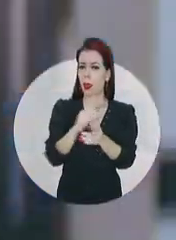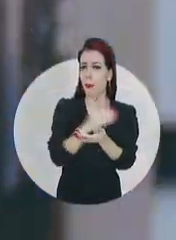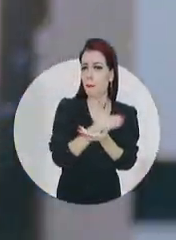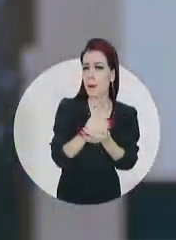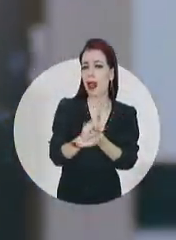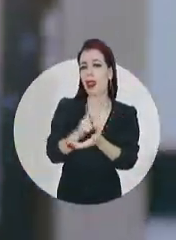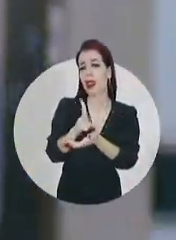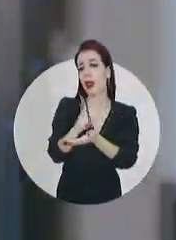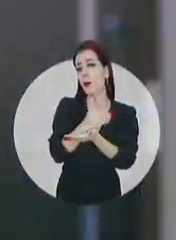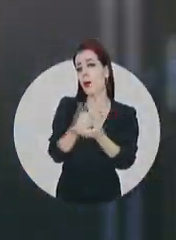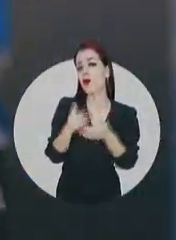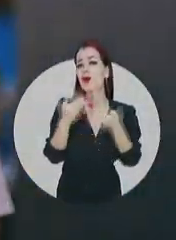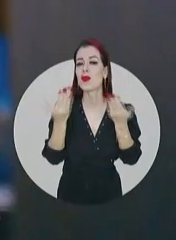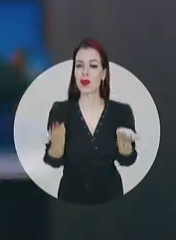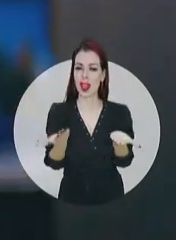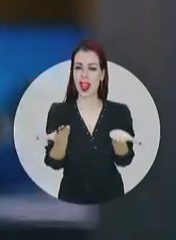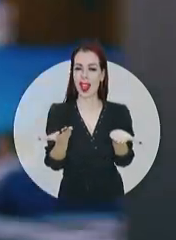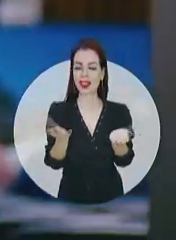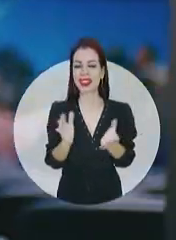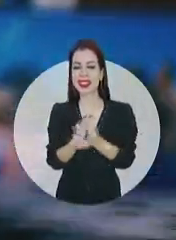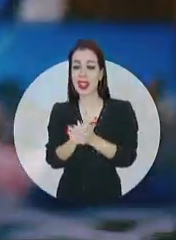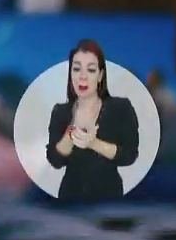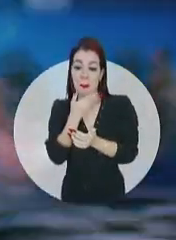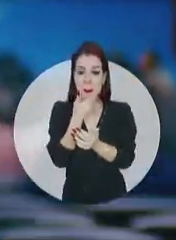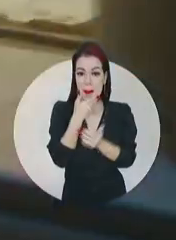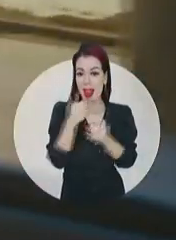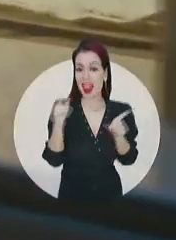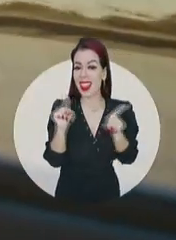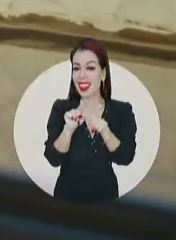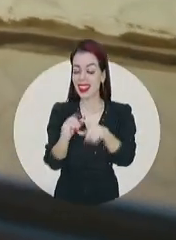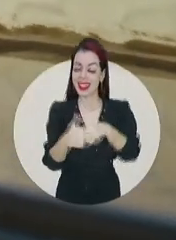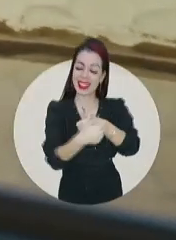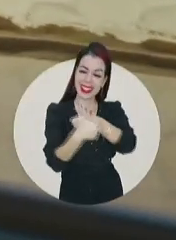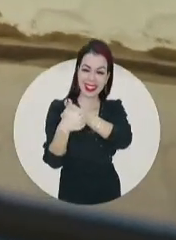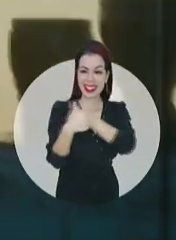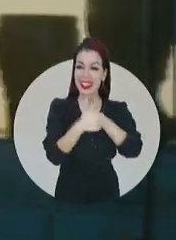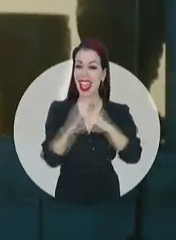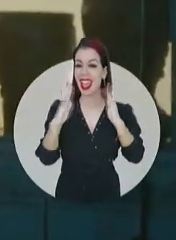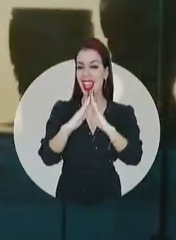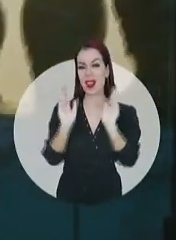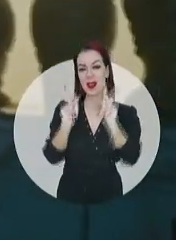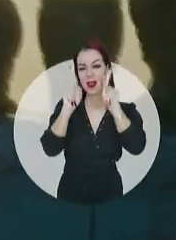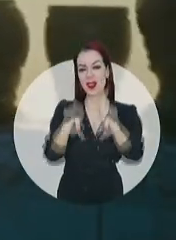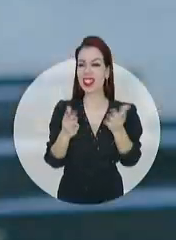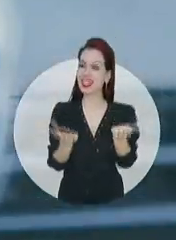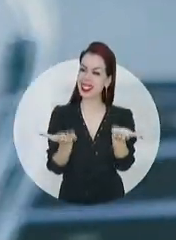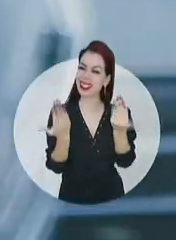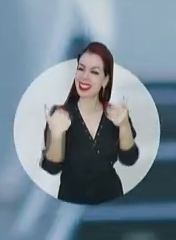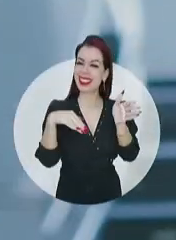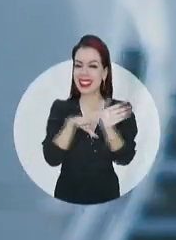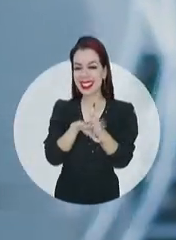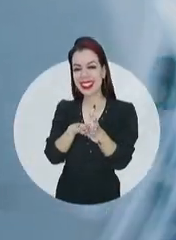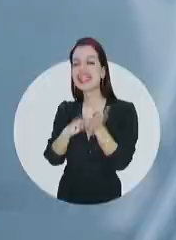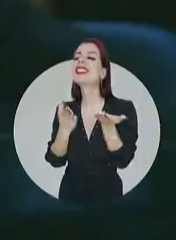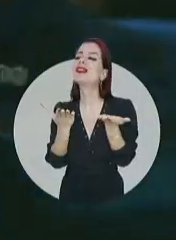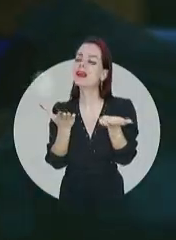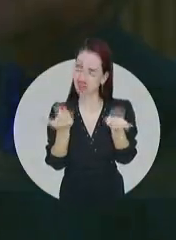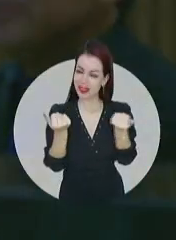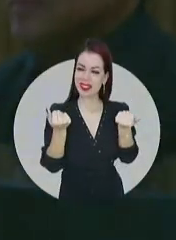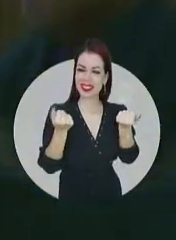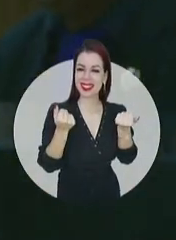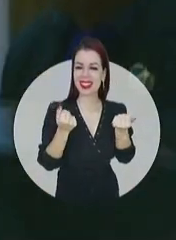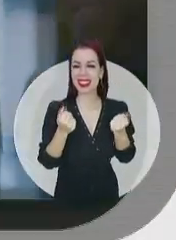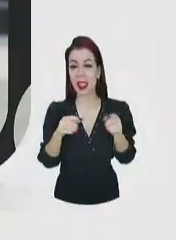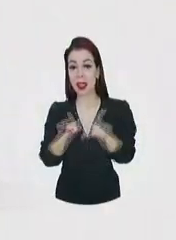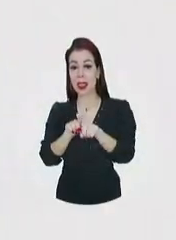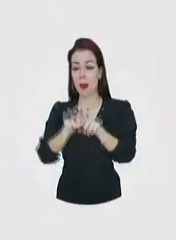3389-6393. Ah, e as portas seguem sempre abertas para você. Tô cada vez mais moderna para você me acompanhar. Eu sou a casa do povo, pode vir,